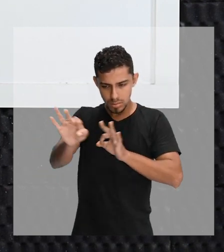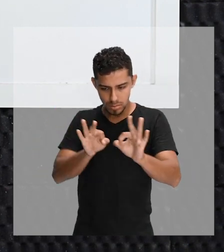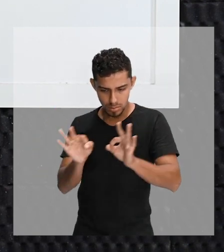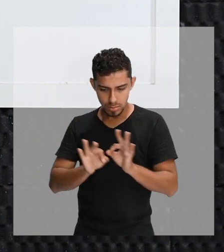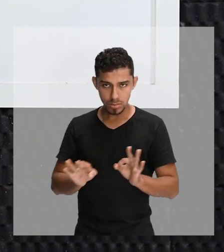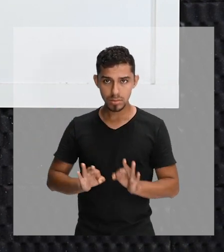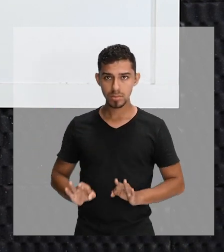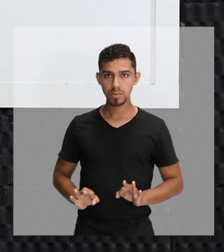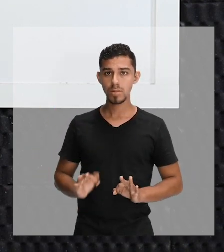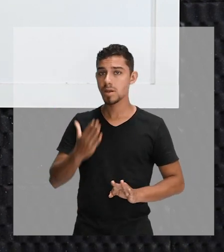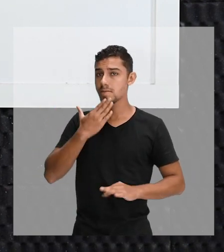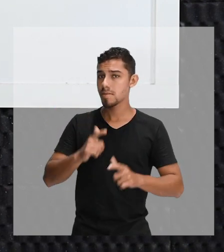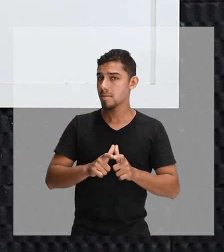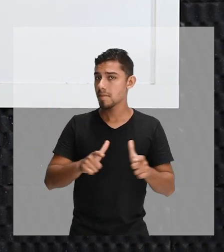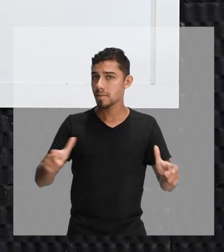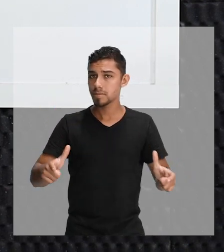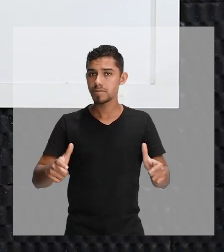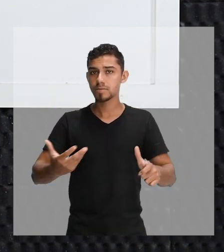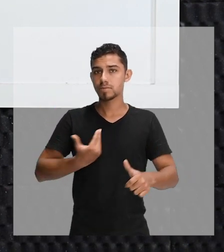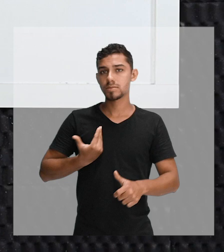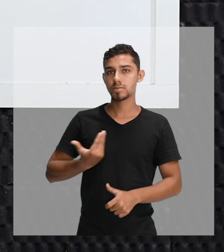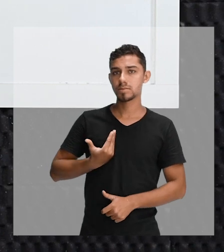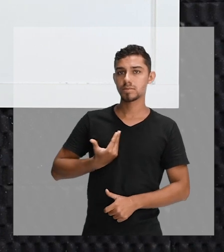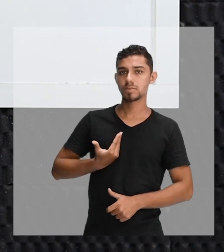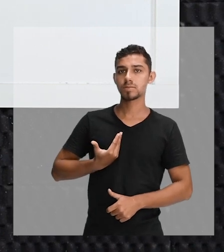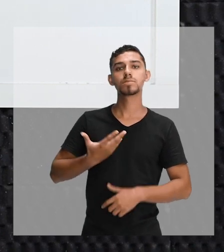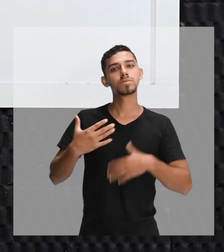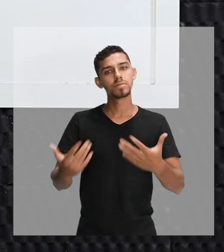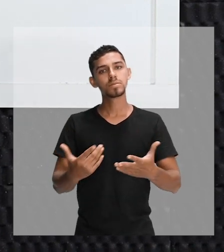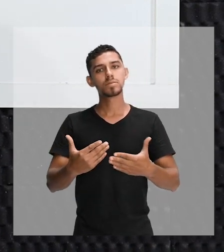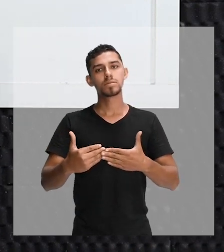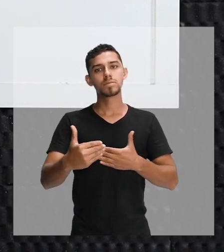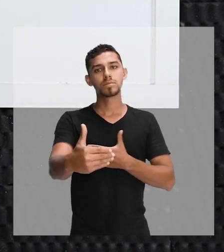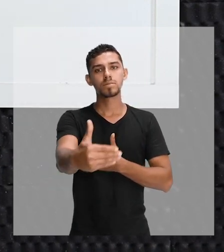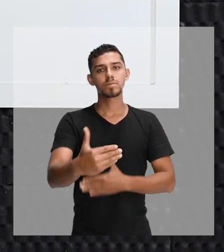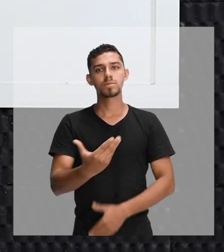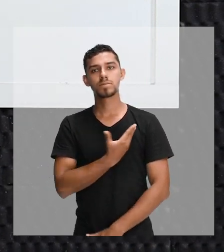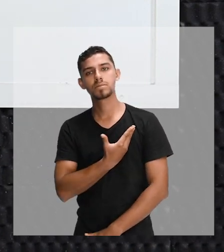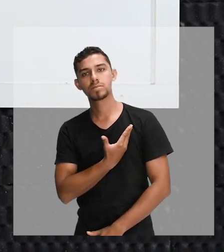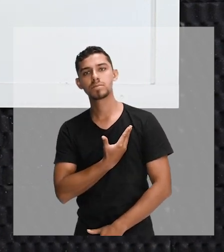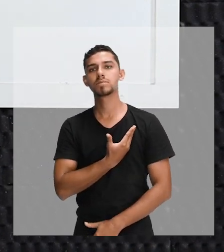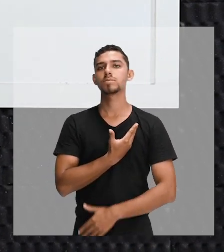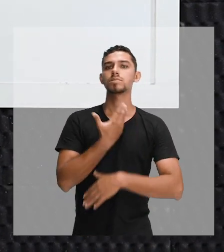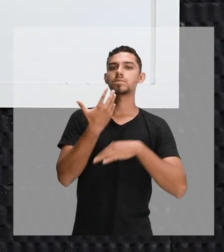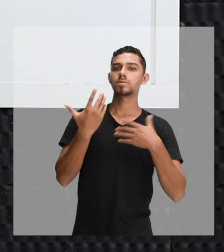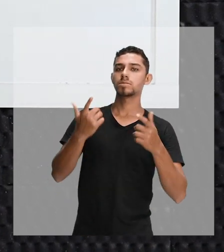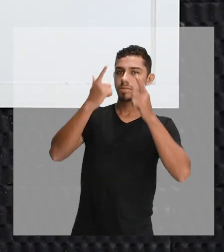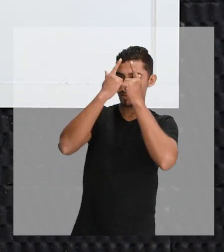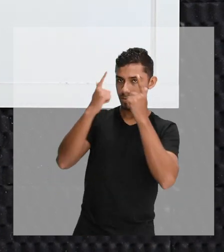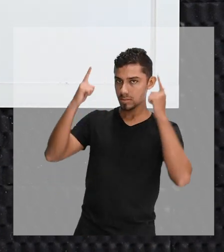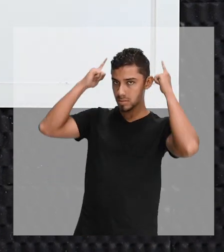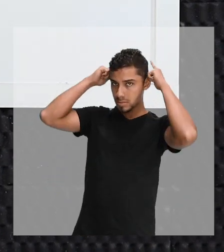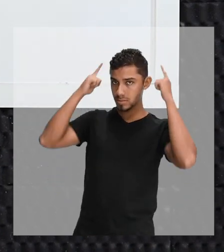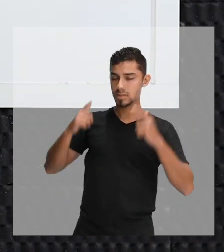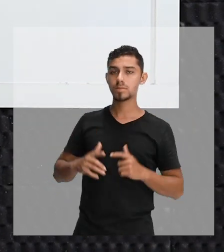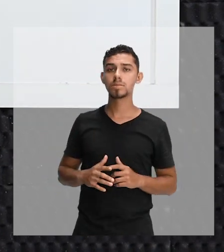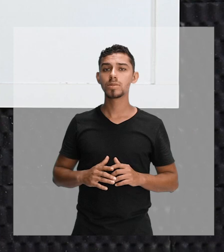organização maior a partir dos nossos amigos gregos, certo? Mas veja só, qual seria o conceito